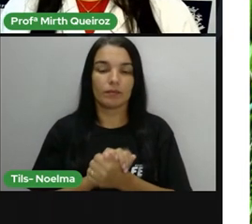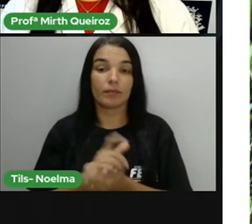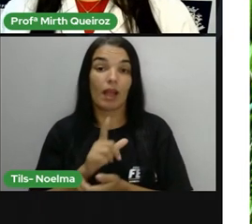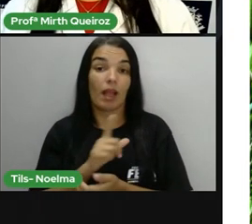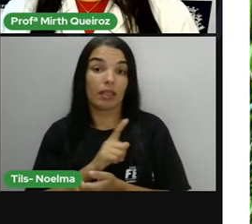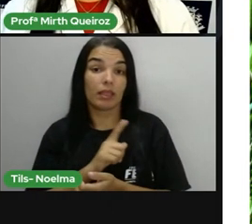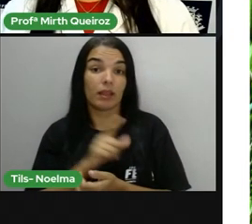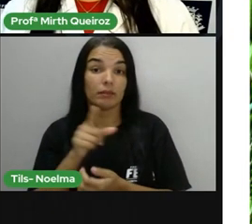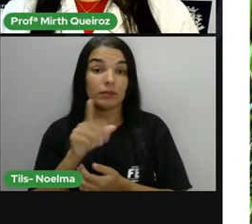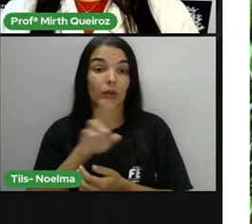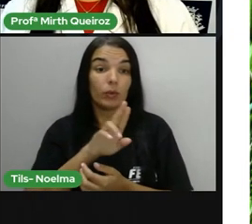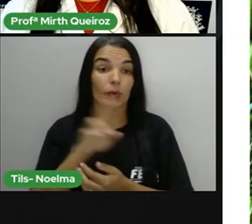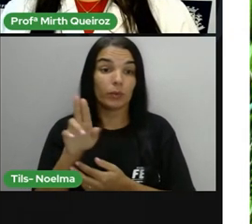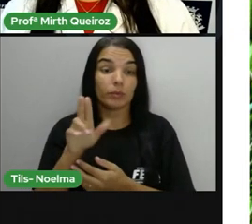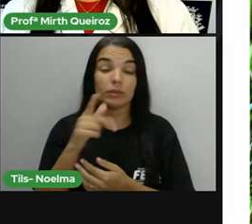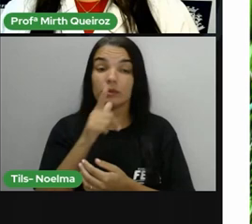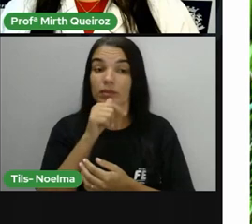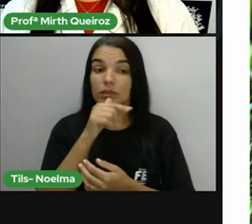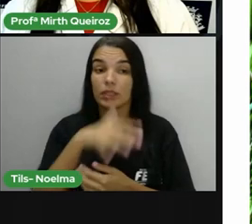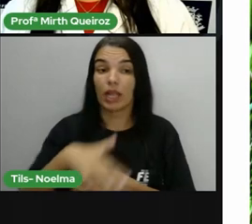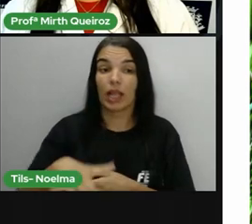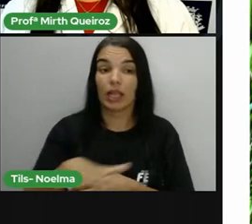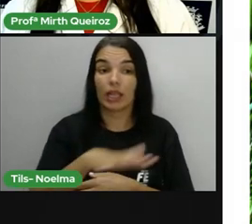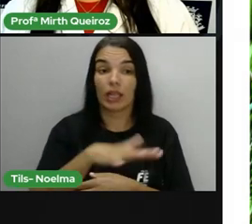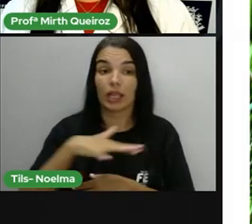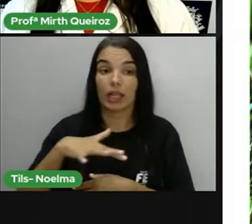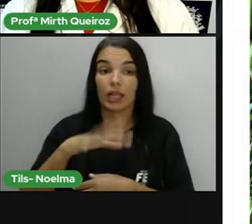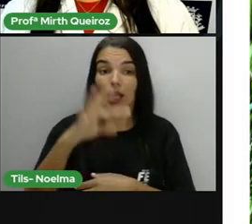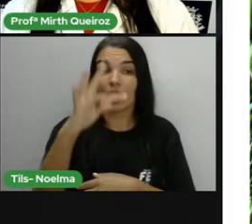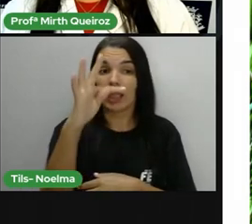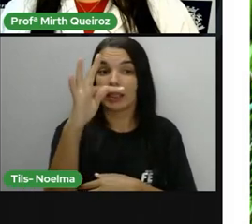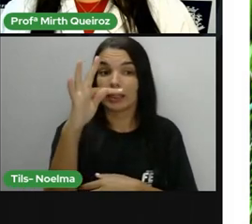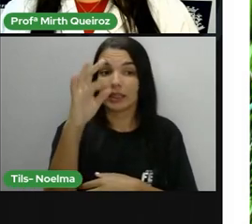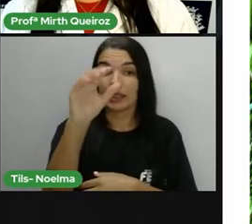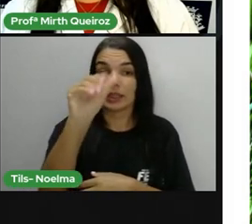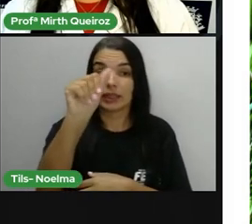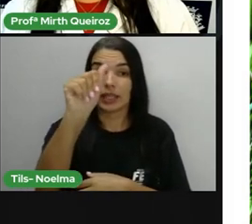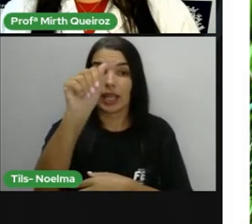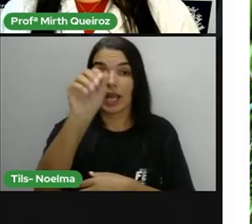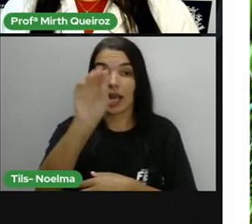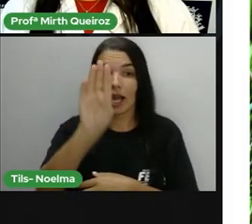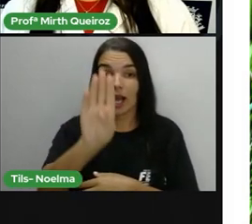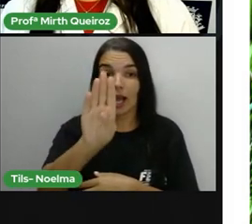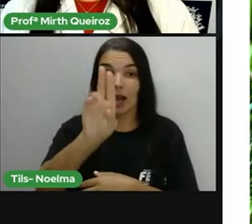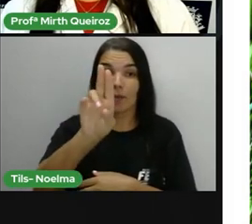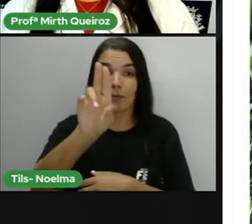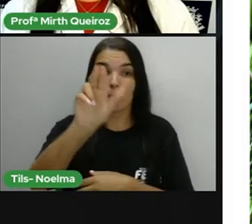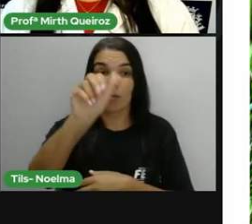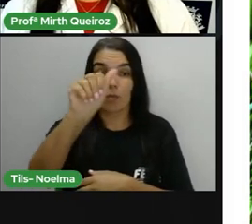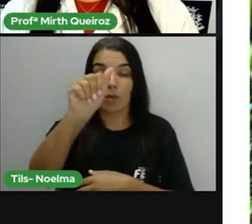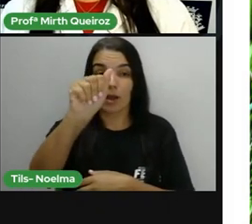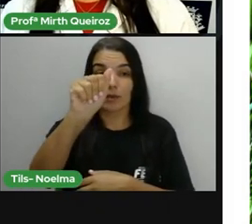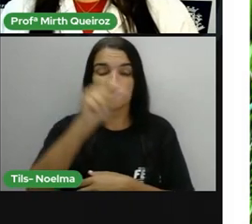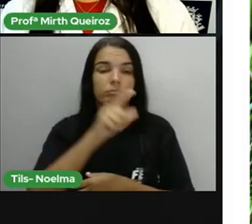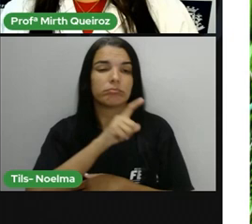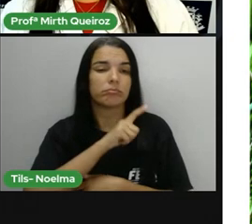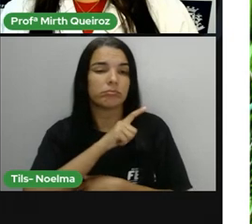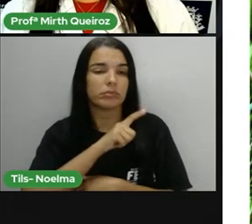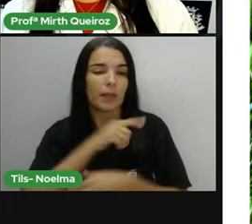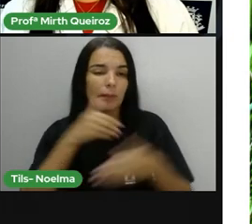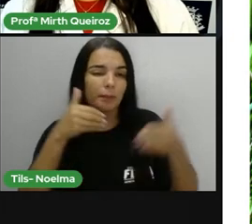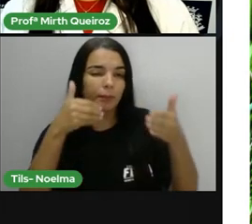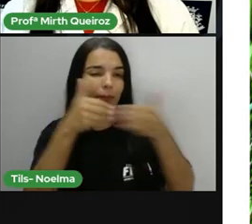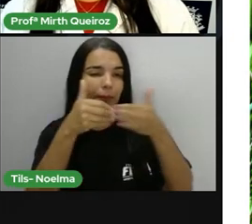aqui a Lagoa da Távoa, que é localizada próximo à Universidade Estadual de Feira de Santana, a UFES, né? Nas proximidades do conjunto